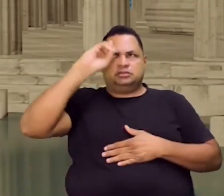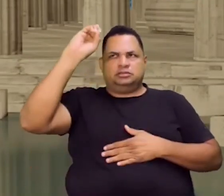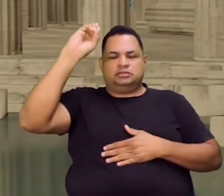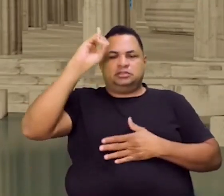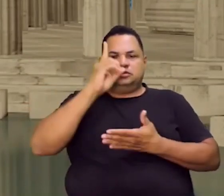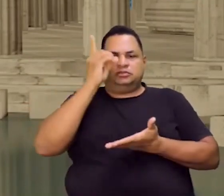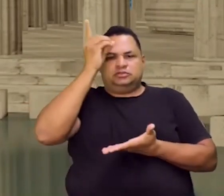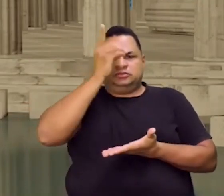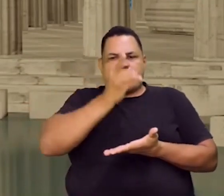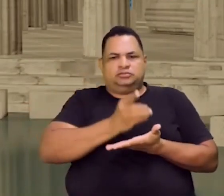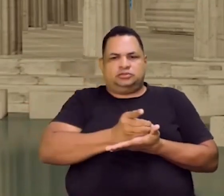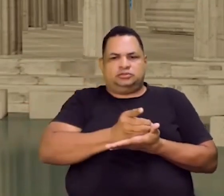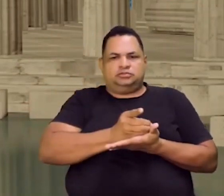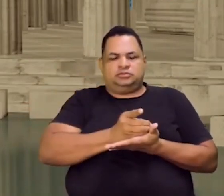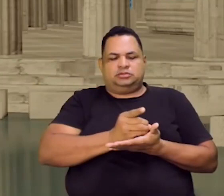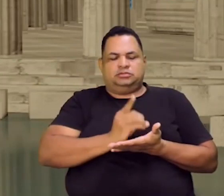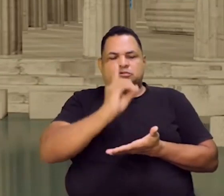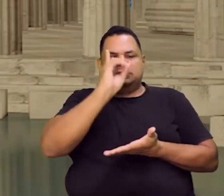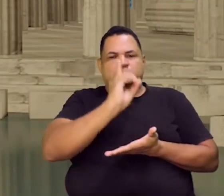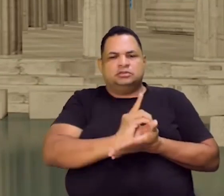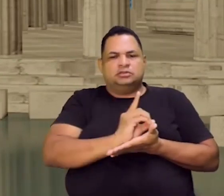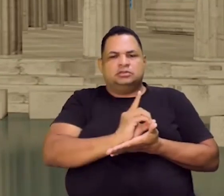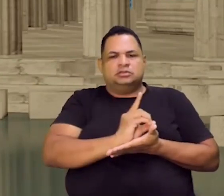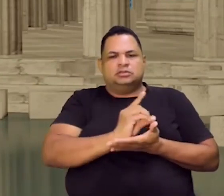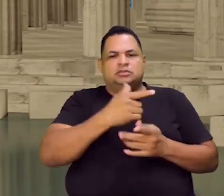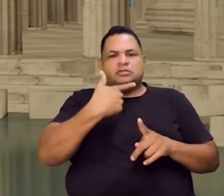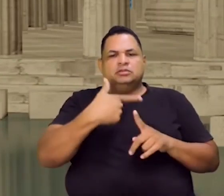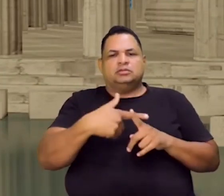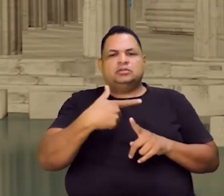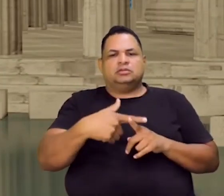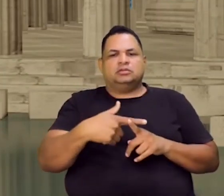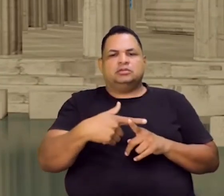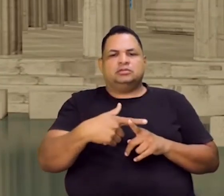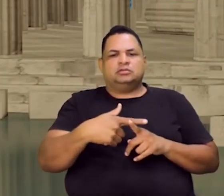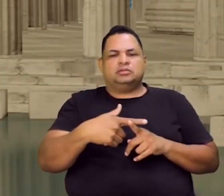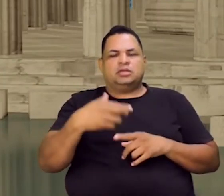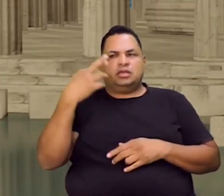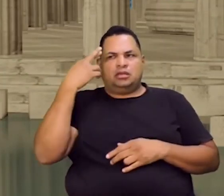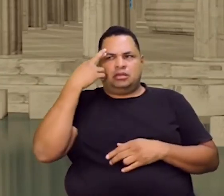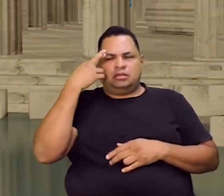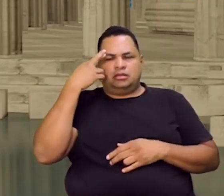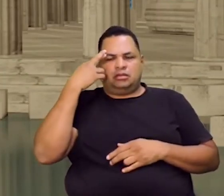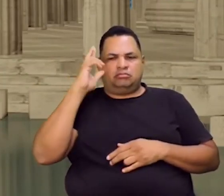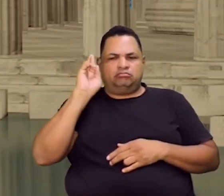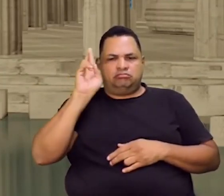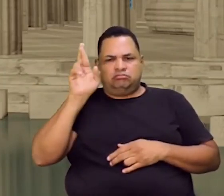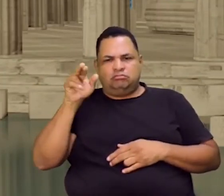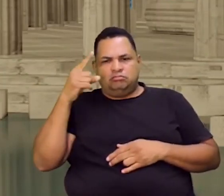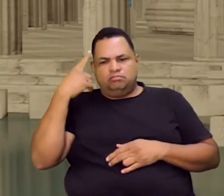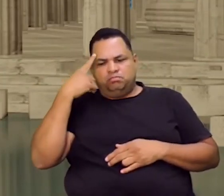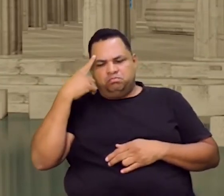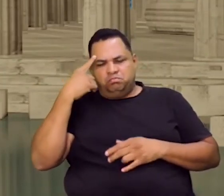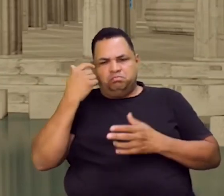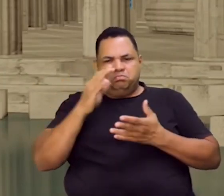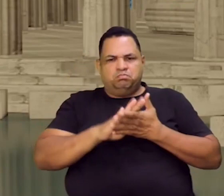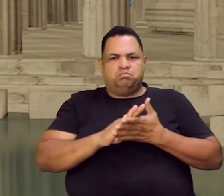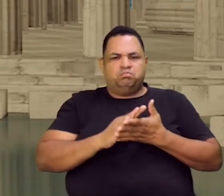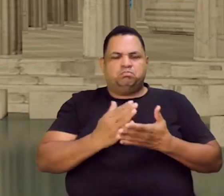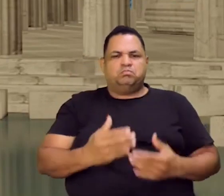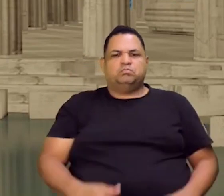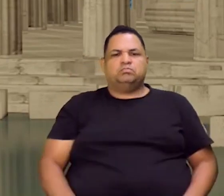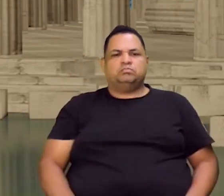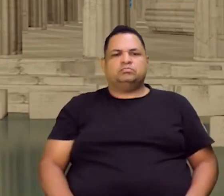né? E eles já trouxeram o ser humano, ó, porque a razão, poder questionar a fé e